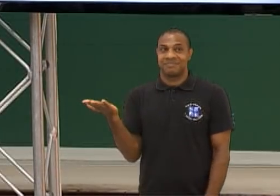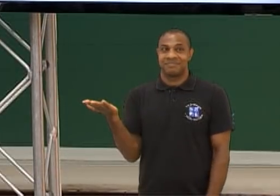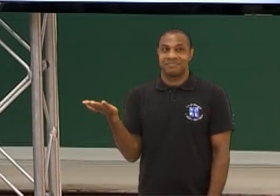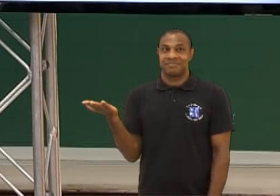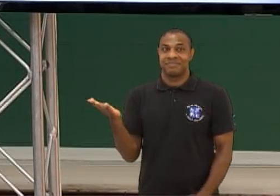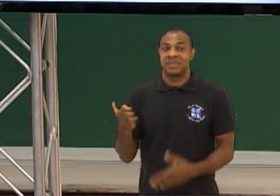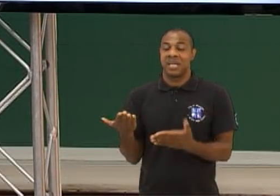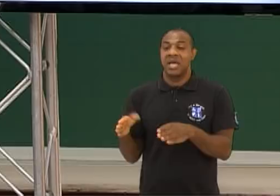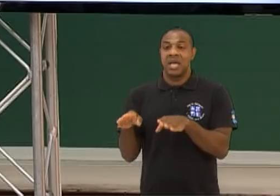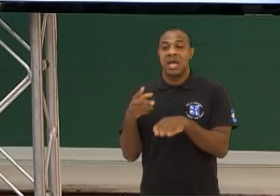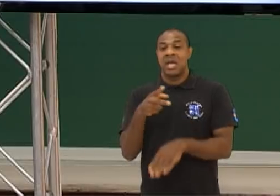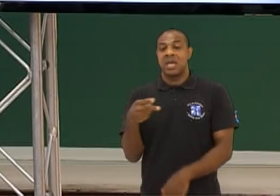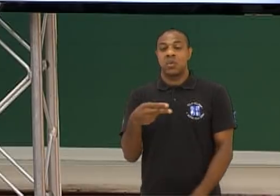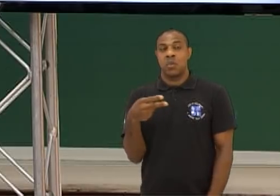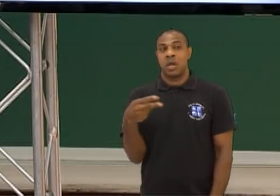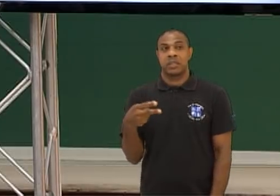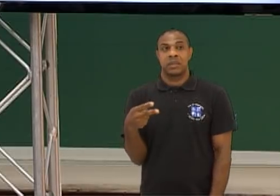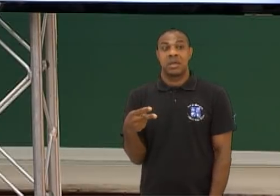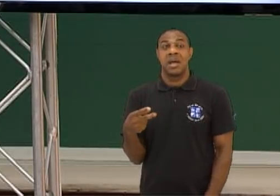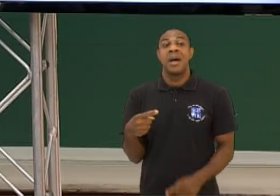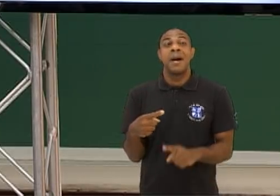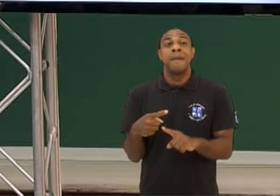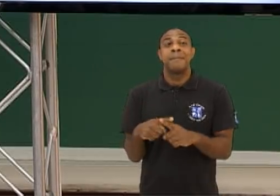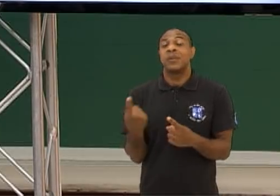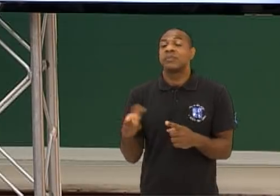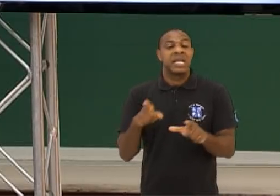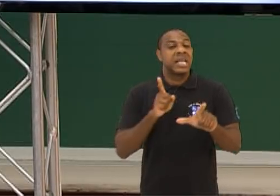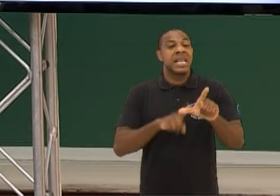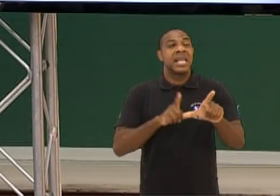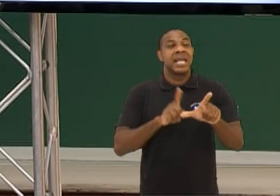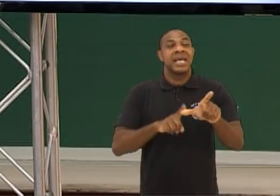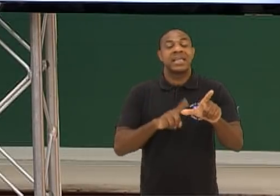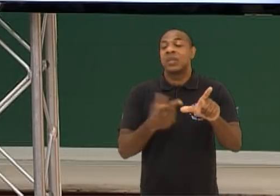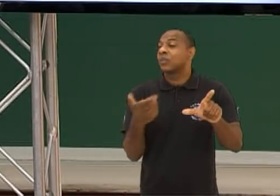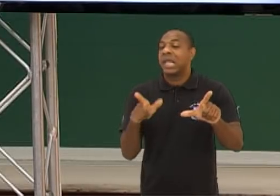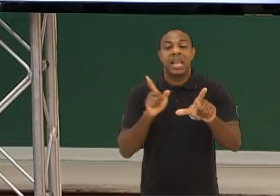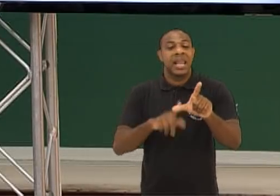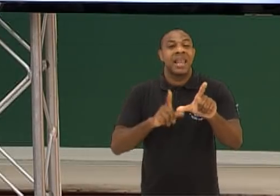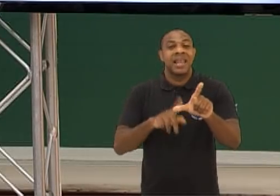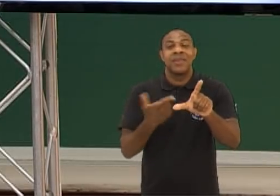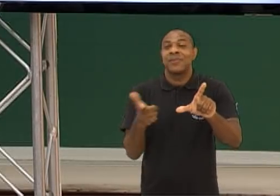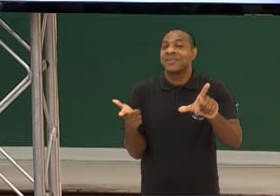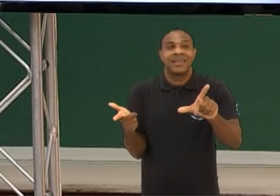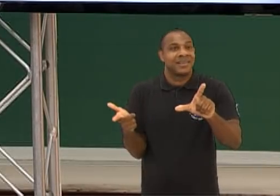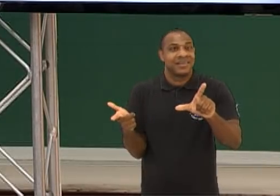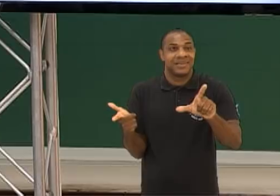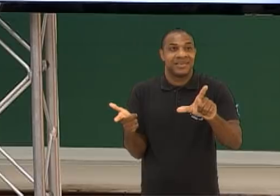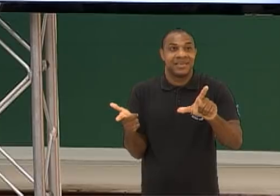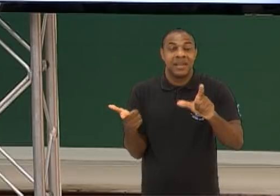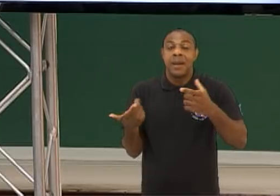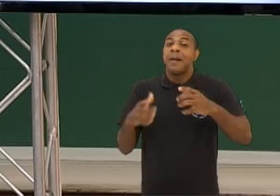são igualdades. Mas elas não têm um termo desconhecido, elas não têm incógnita. Então, para ser